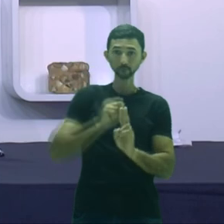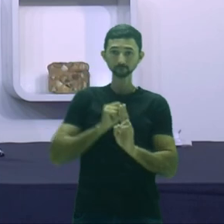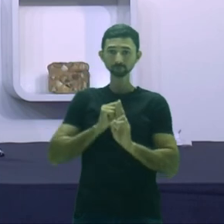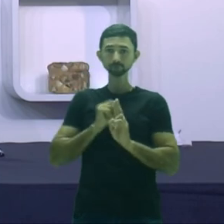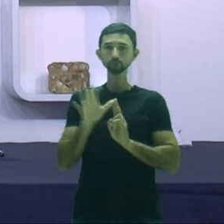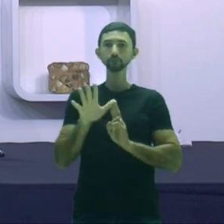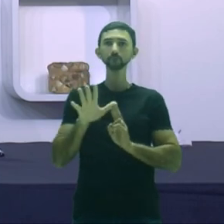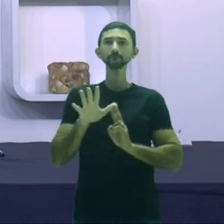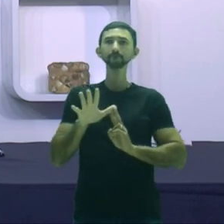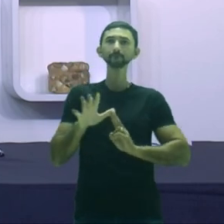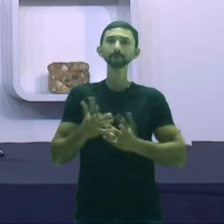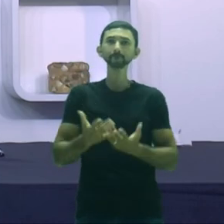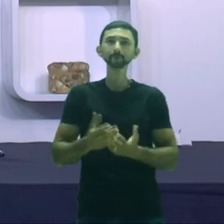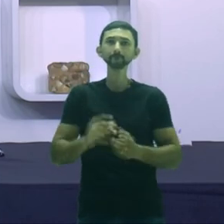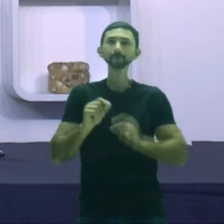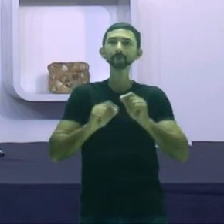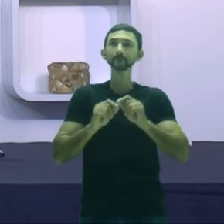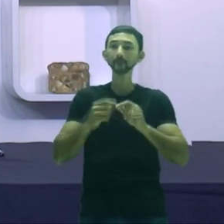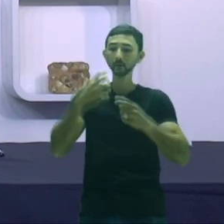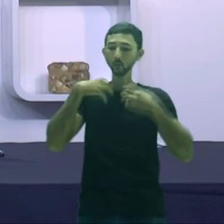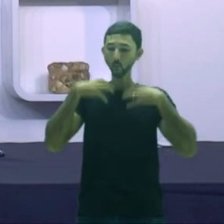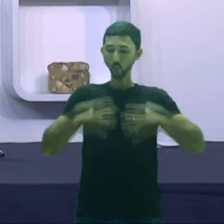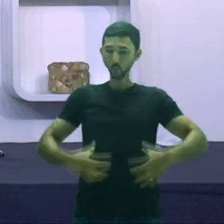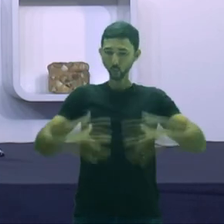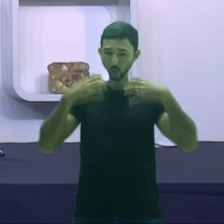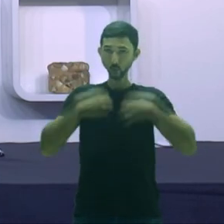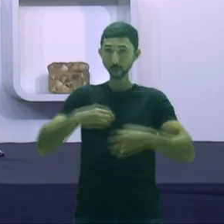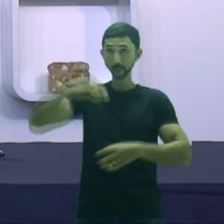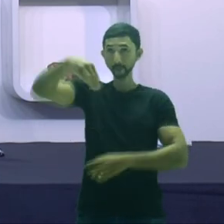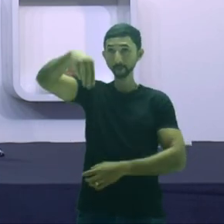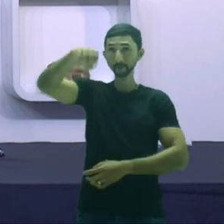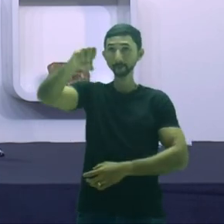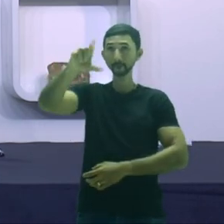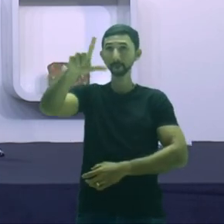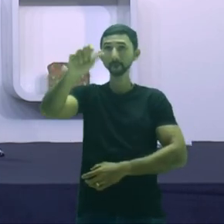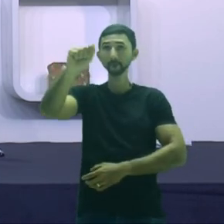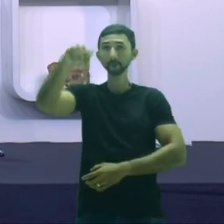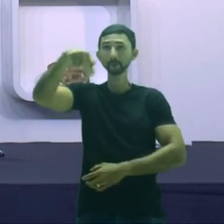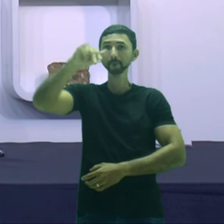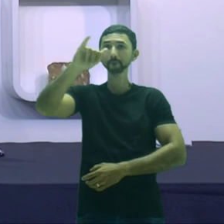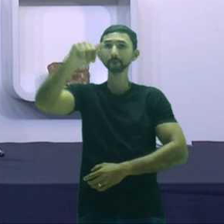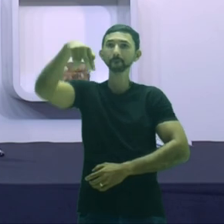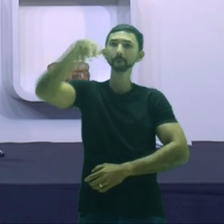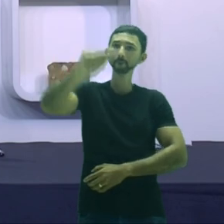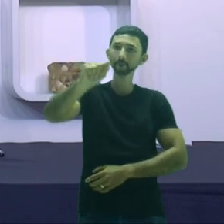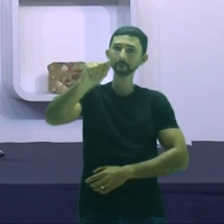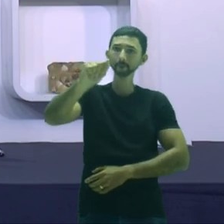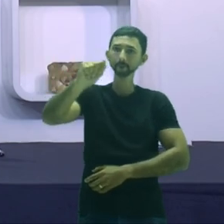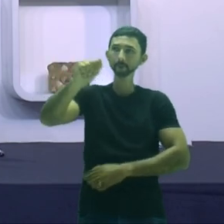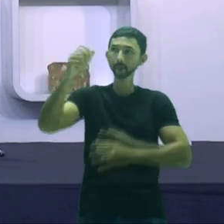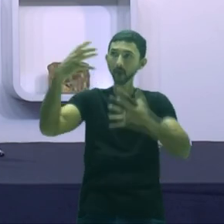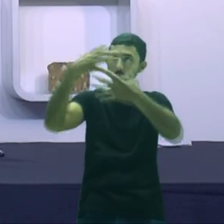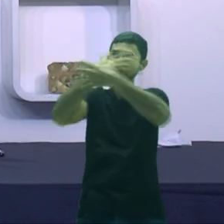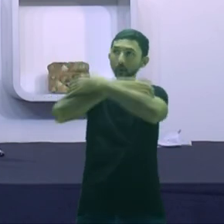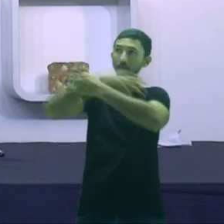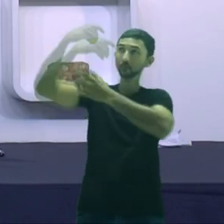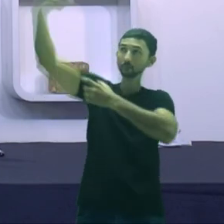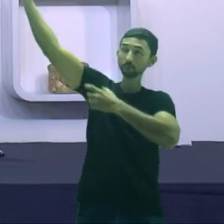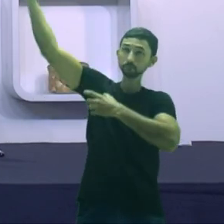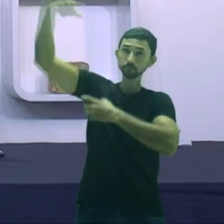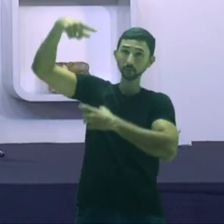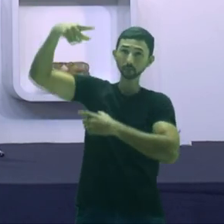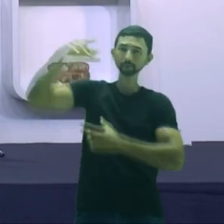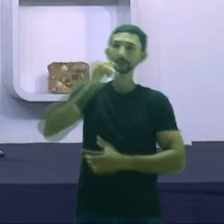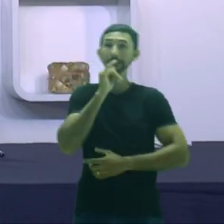proteína, a chamada de melanina, que é uma proteína de proteção contra a radiação solar. Ah, agora imagina que você foi